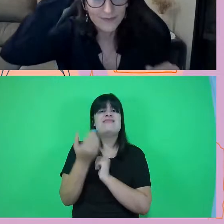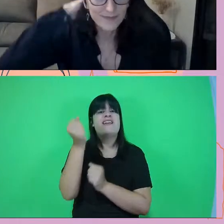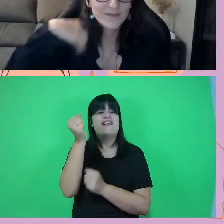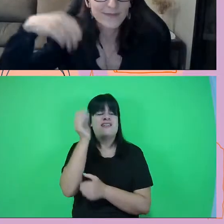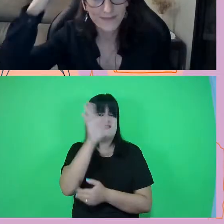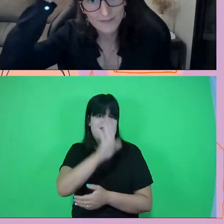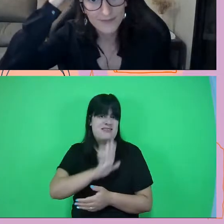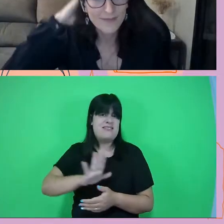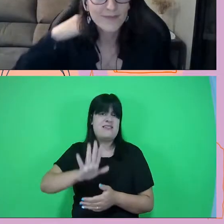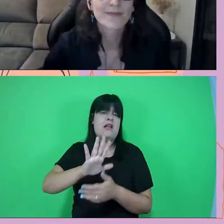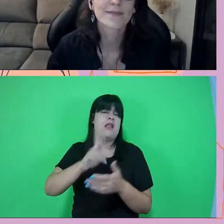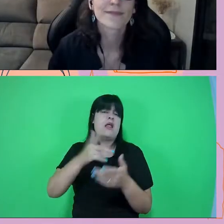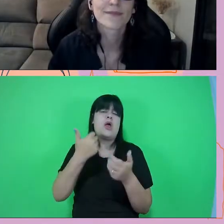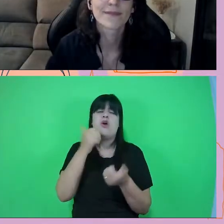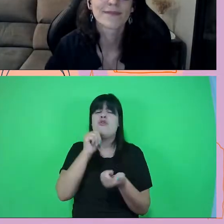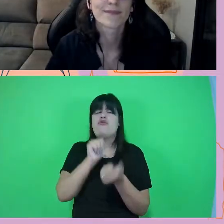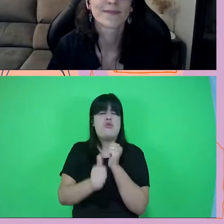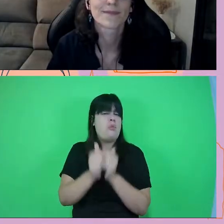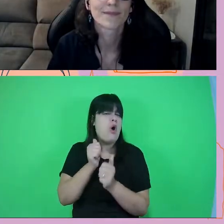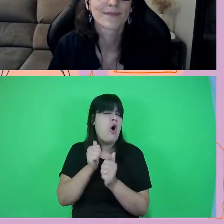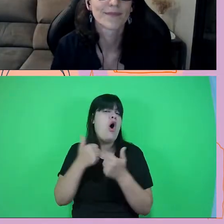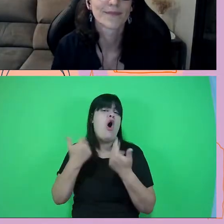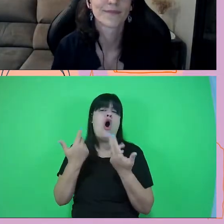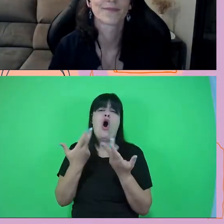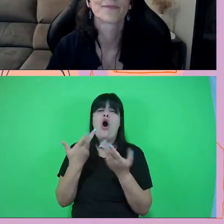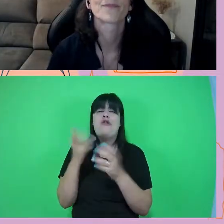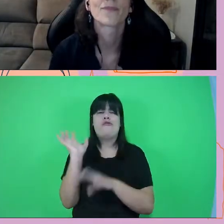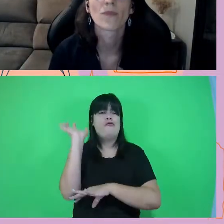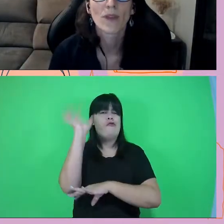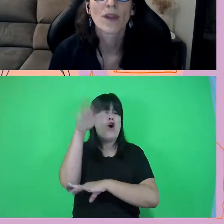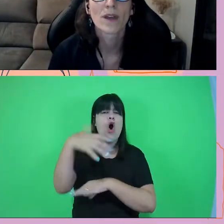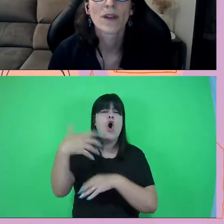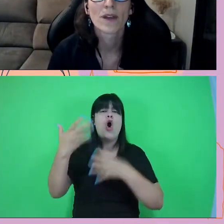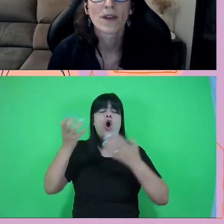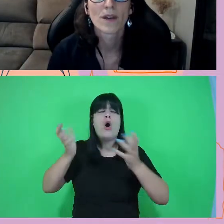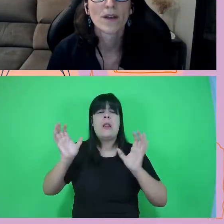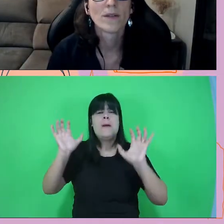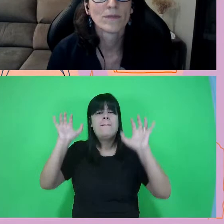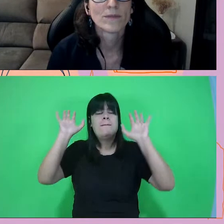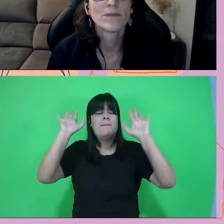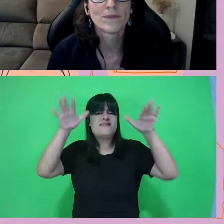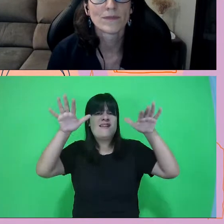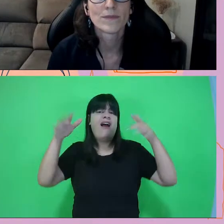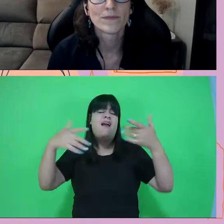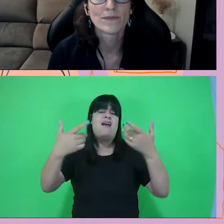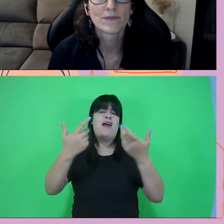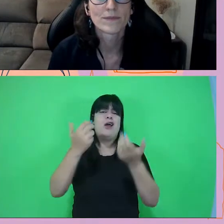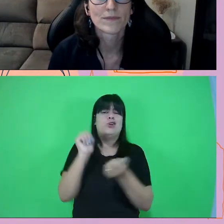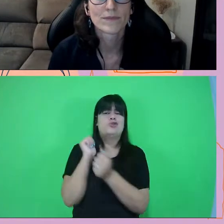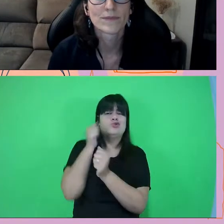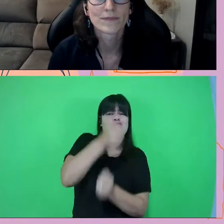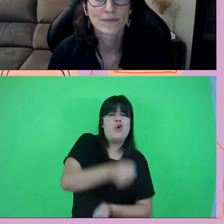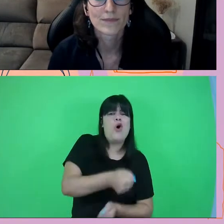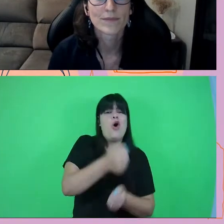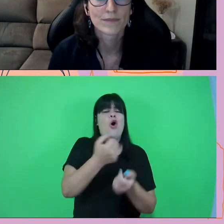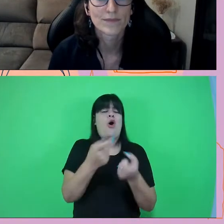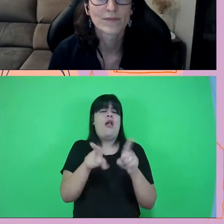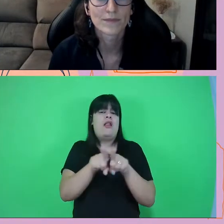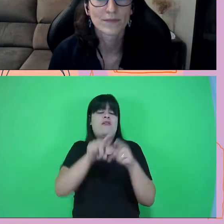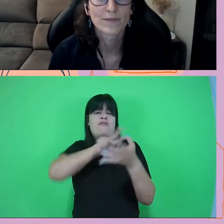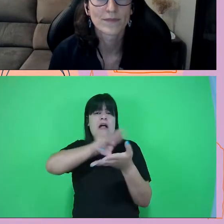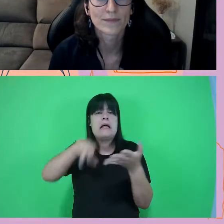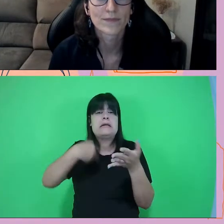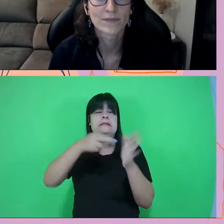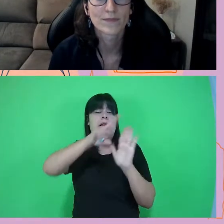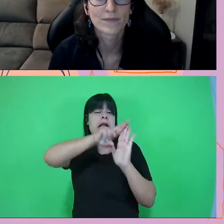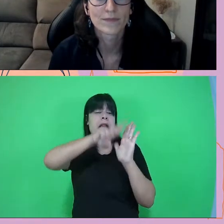seja futebol, vôlei, basquete, né, judô, e que a sociedade fica ditando as regras, os